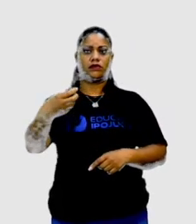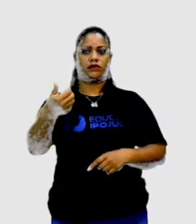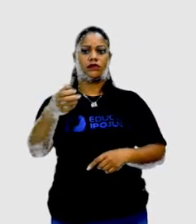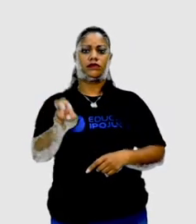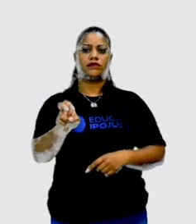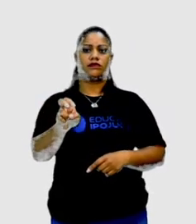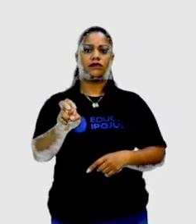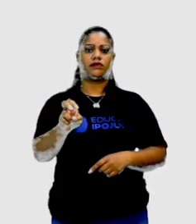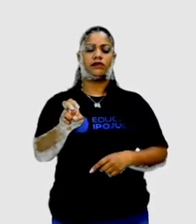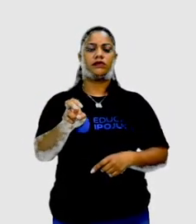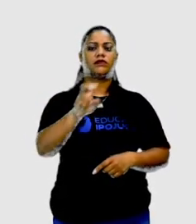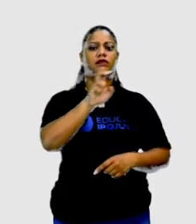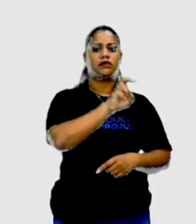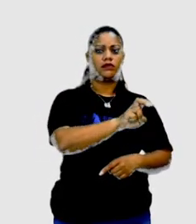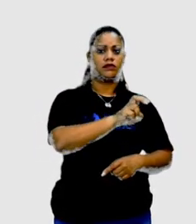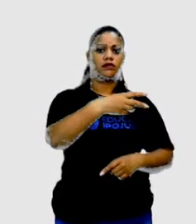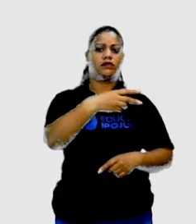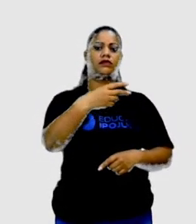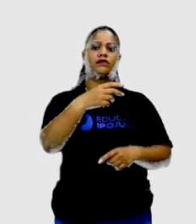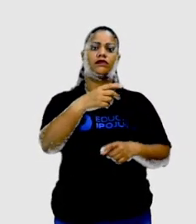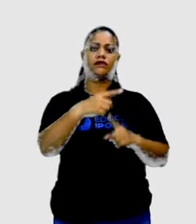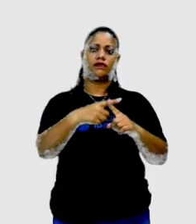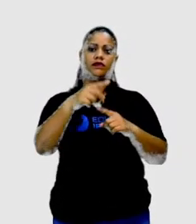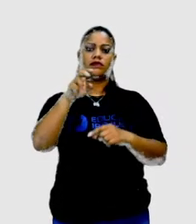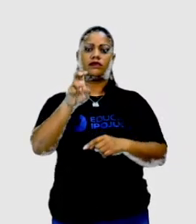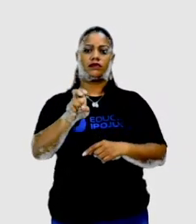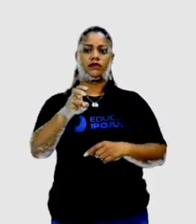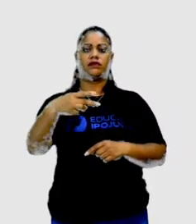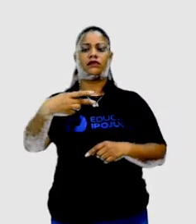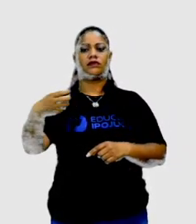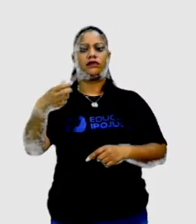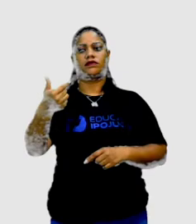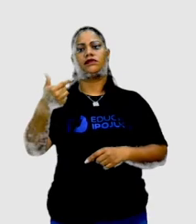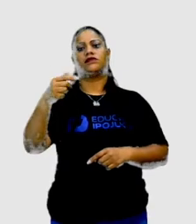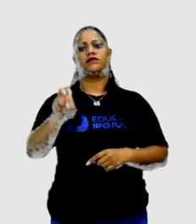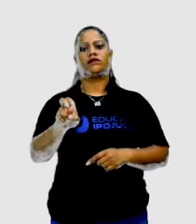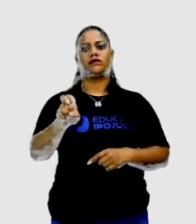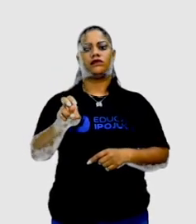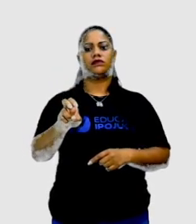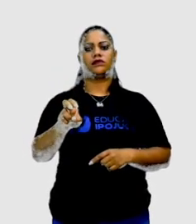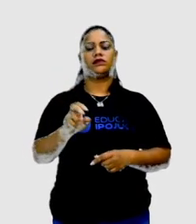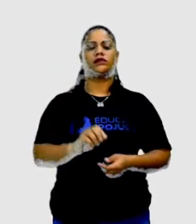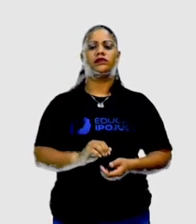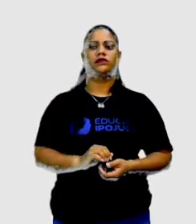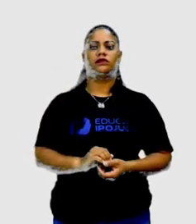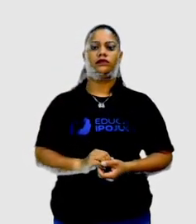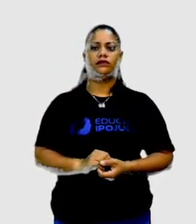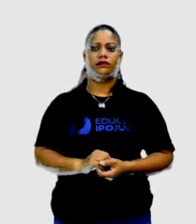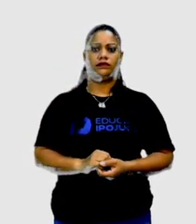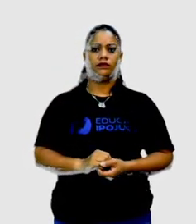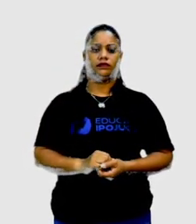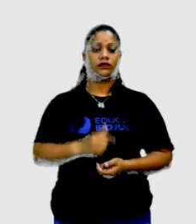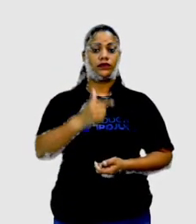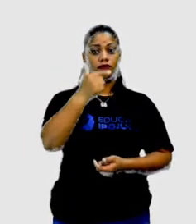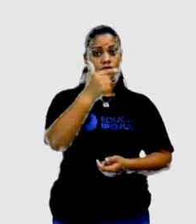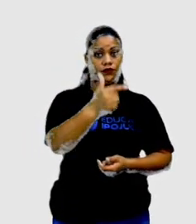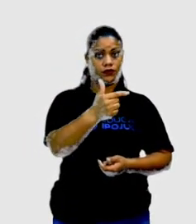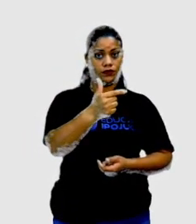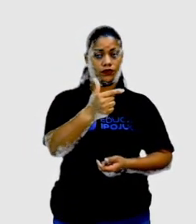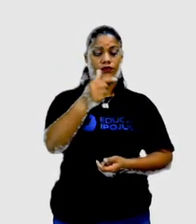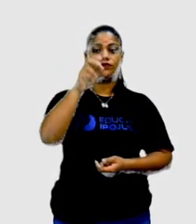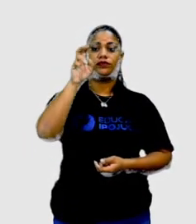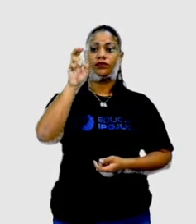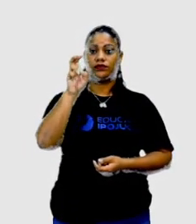dar 15. E 5 vezes 5 vai dar 25. Ou seja, além do 2,